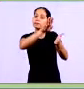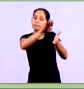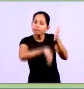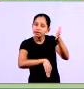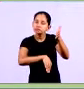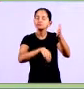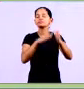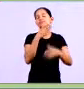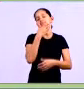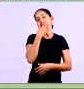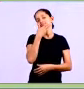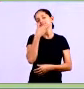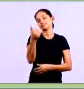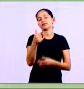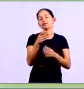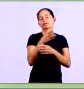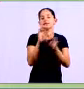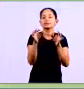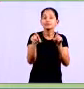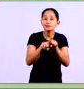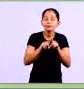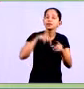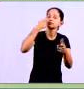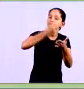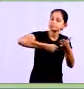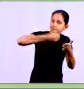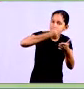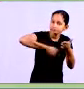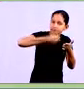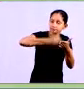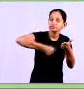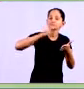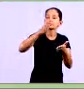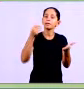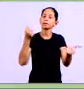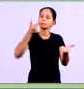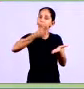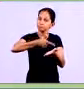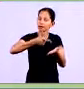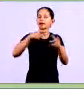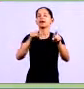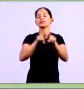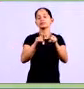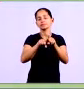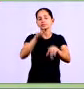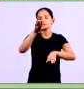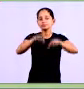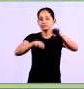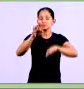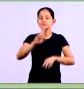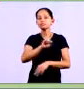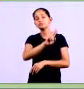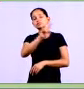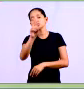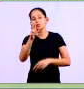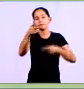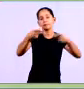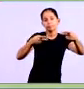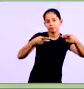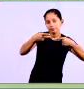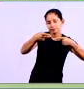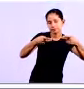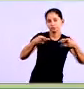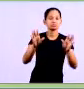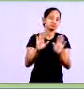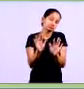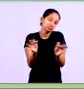às obrigações principais e acessórias, chamado também de planejamento